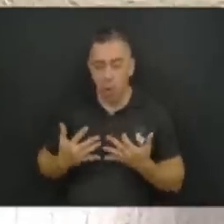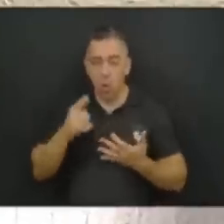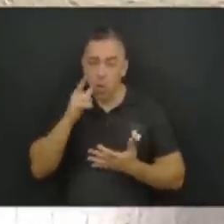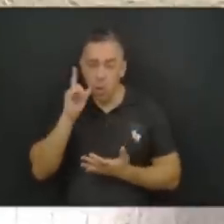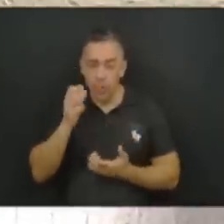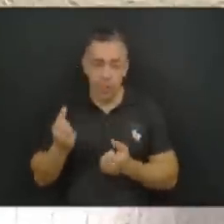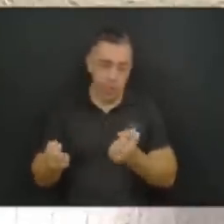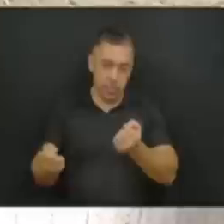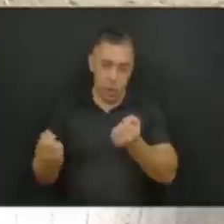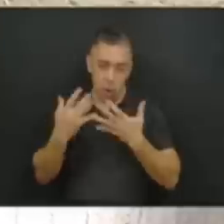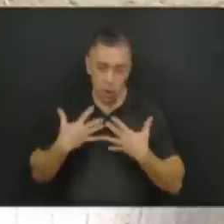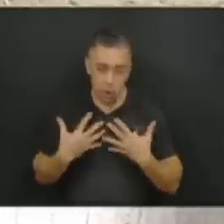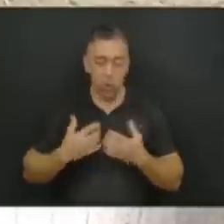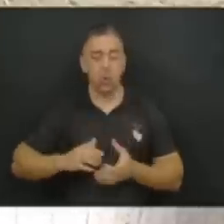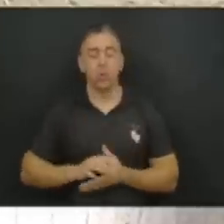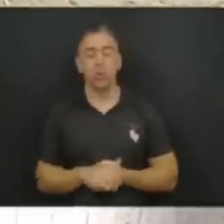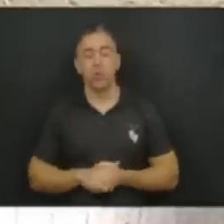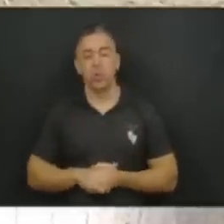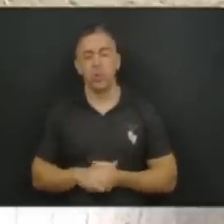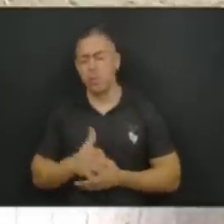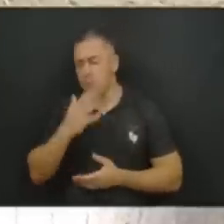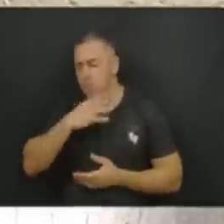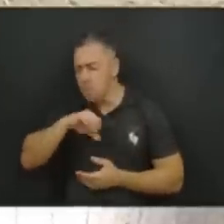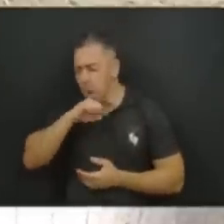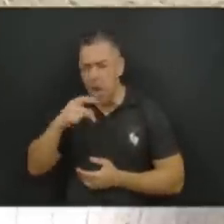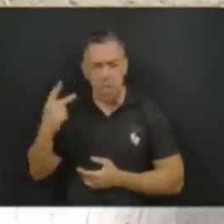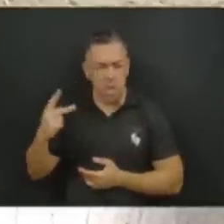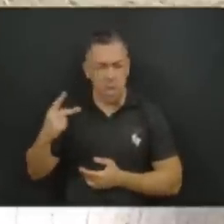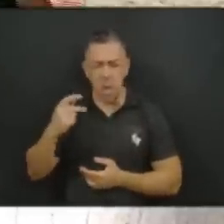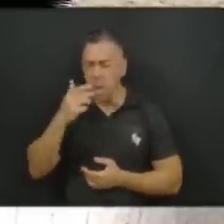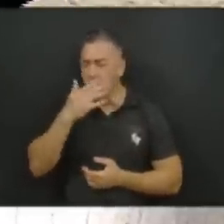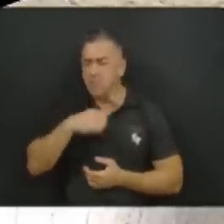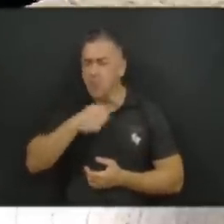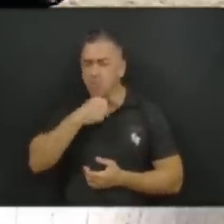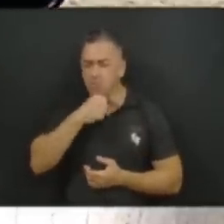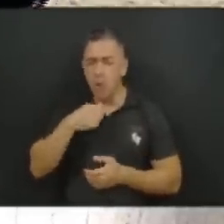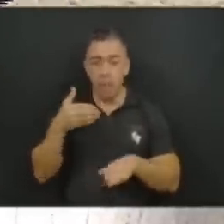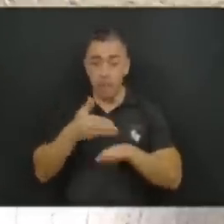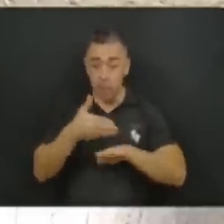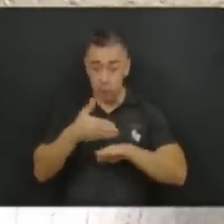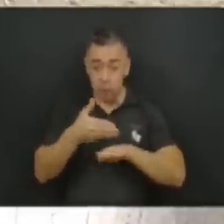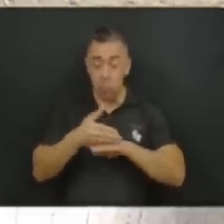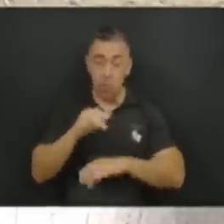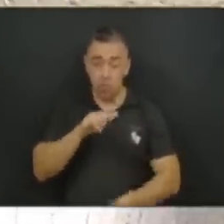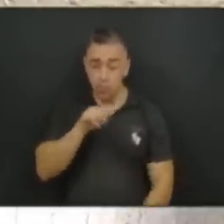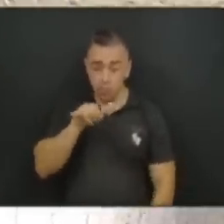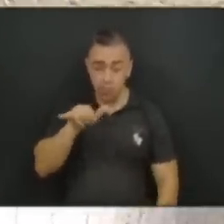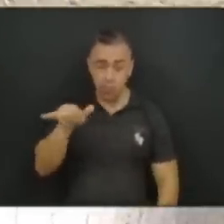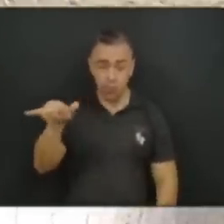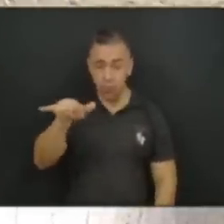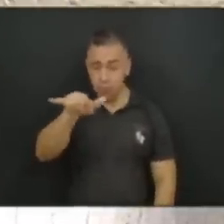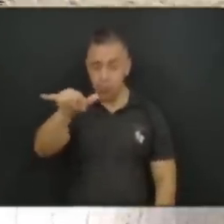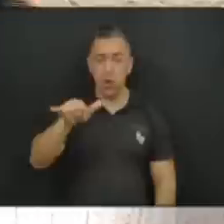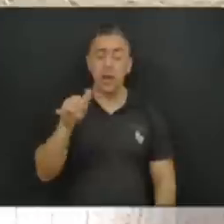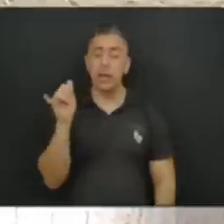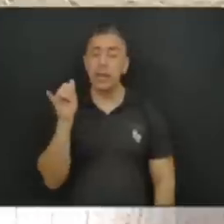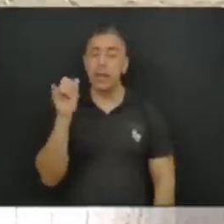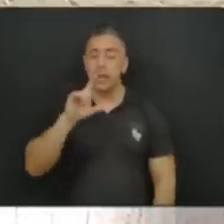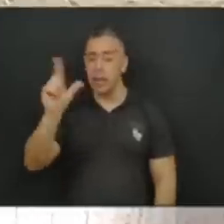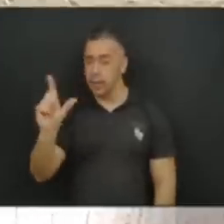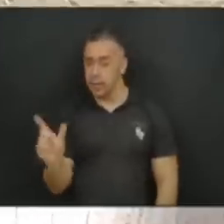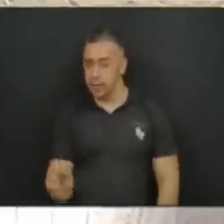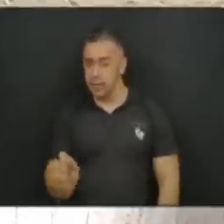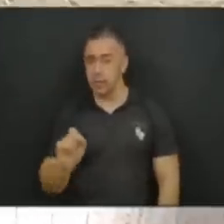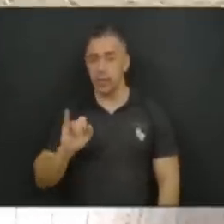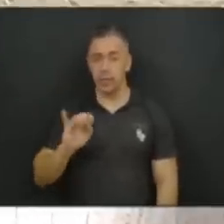o pai o hospital avô dele que participou da Força Aérea da acho que da Itália você